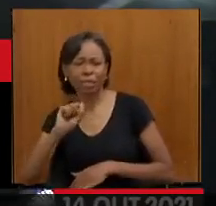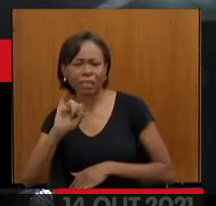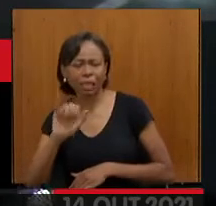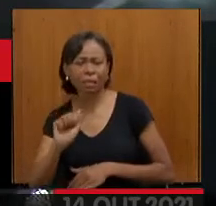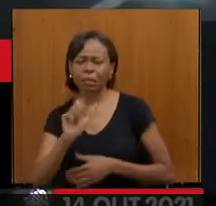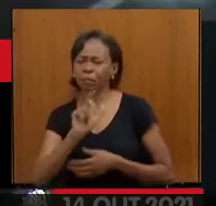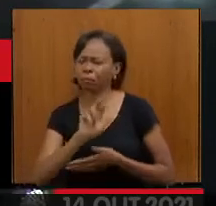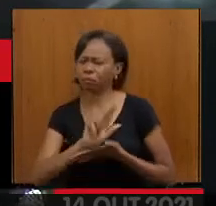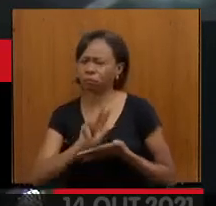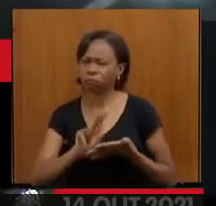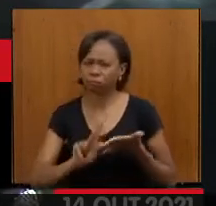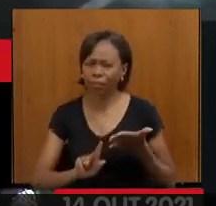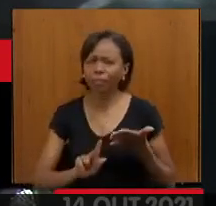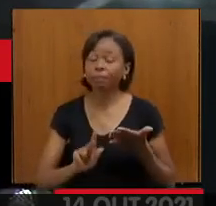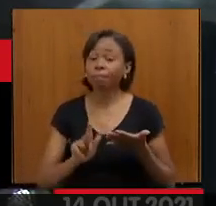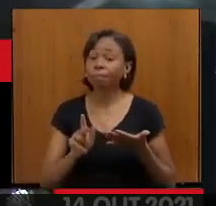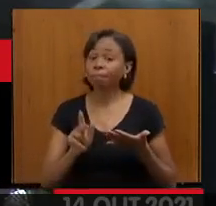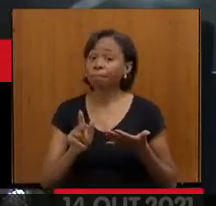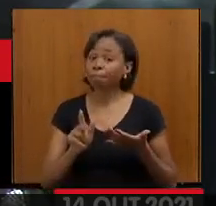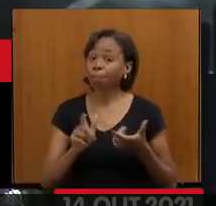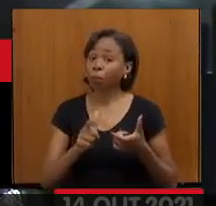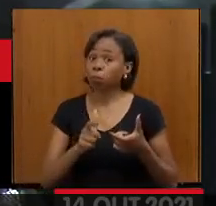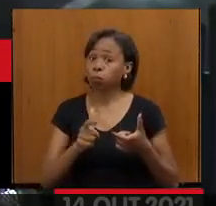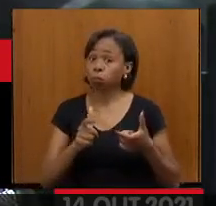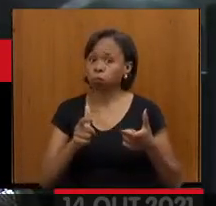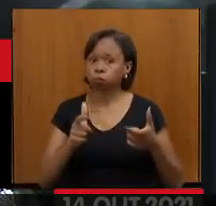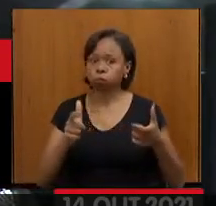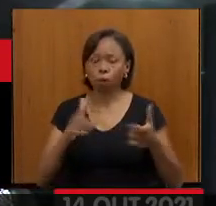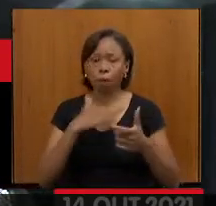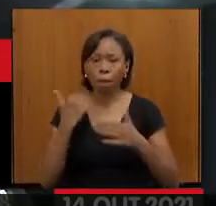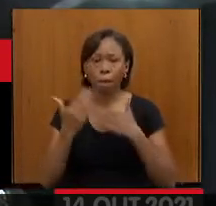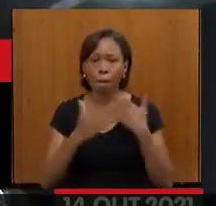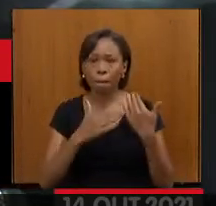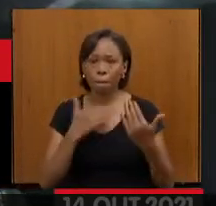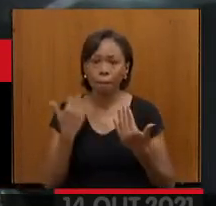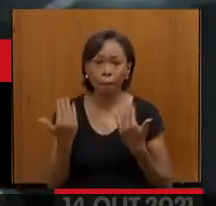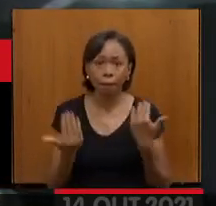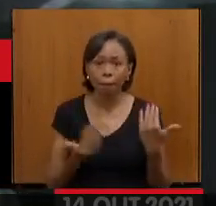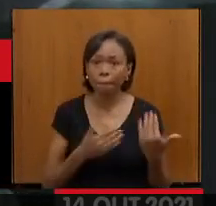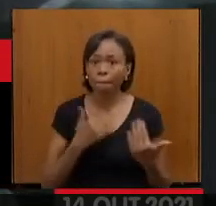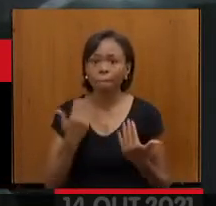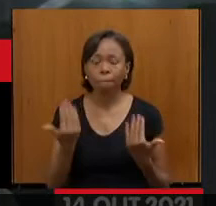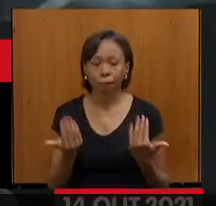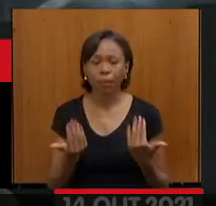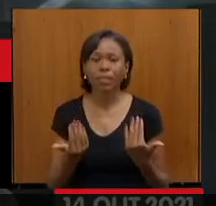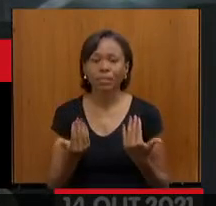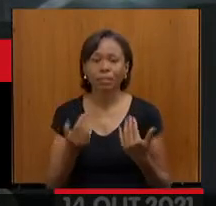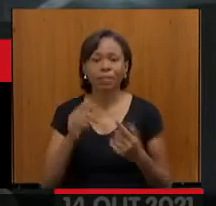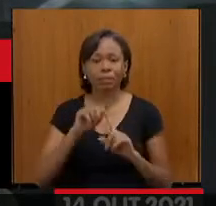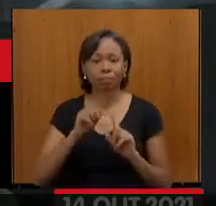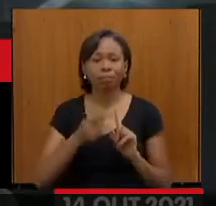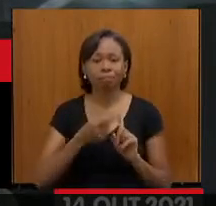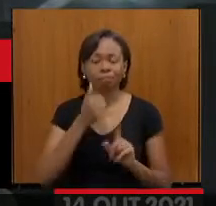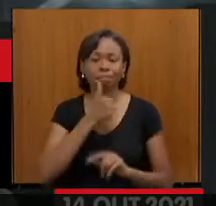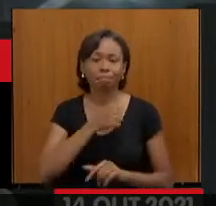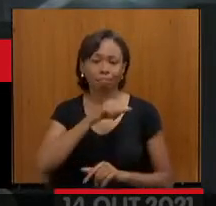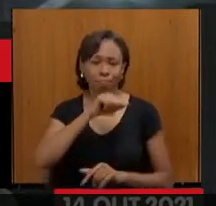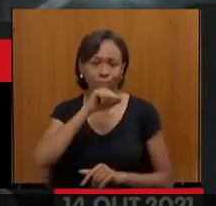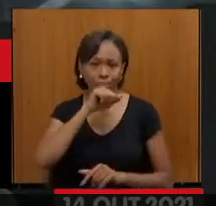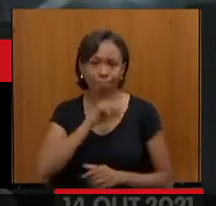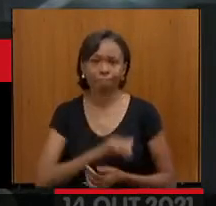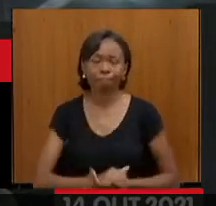em relação aos neonatos, a questão da anóxia perinatal e a própria questão da